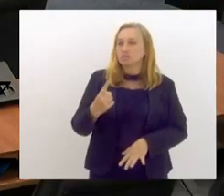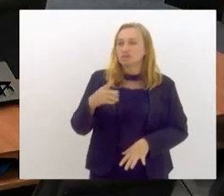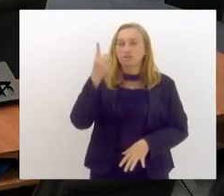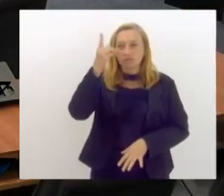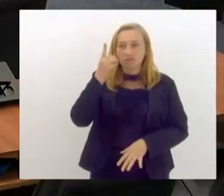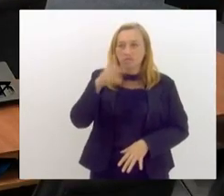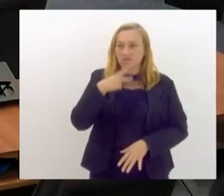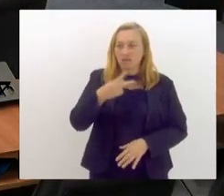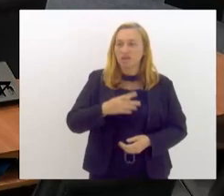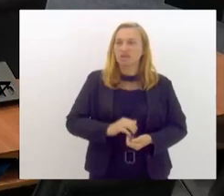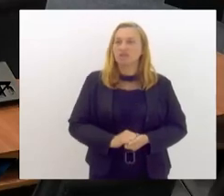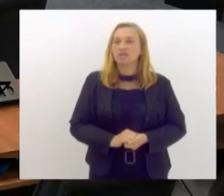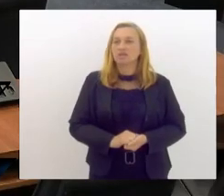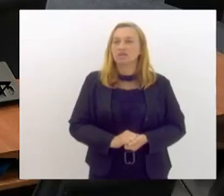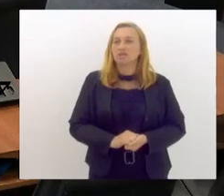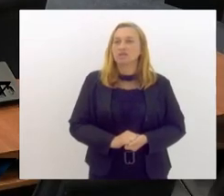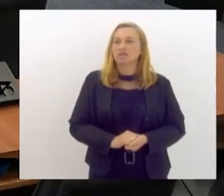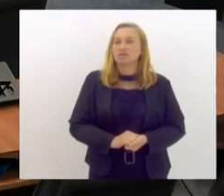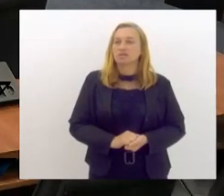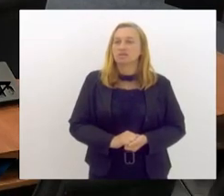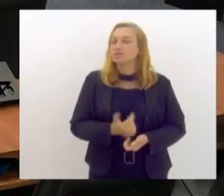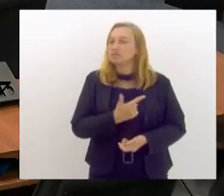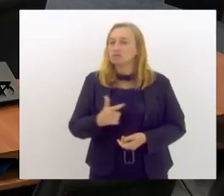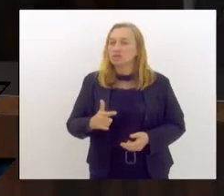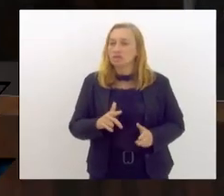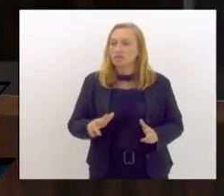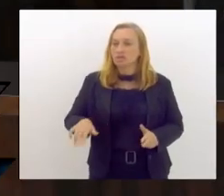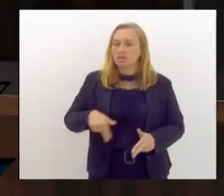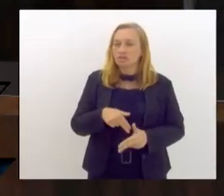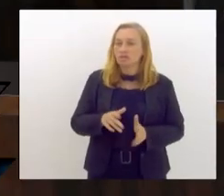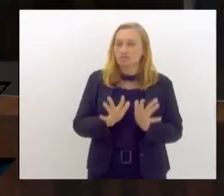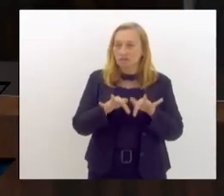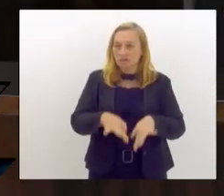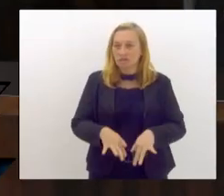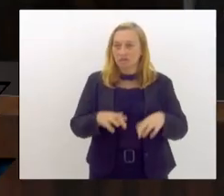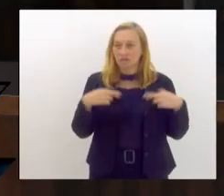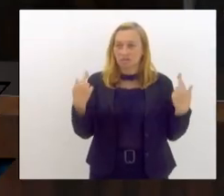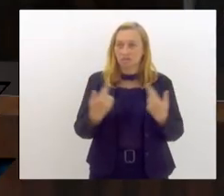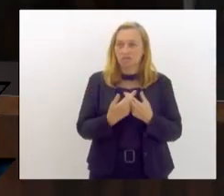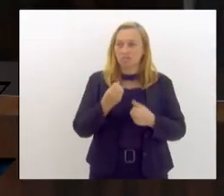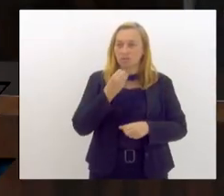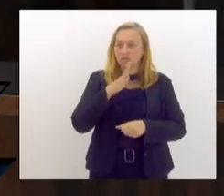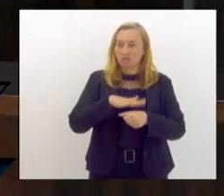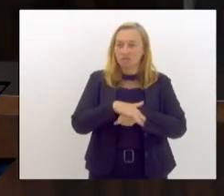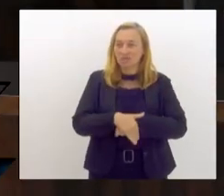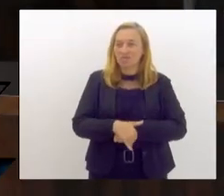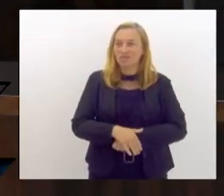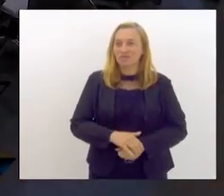Não havendo mais oradores, estamos encerrando a sessão. Boa noite.